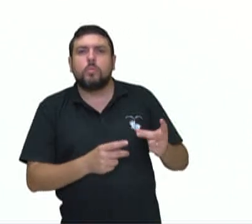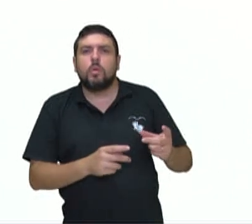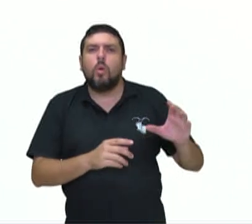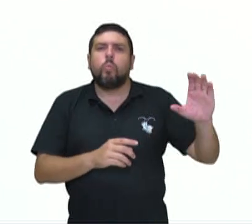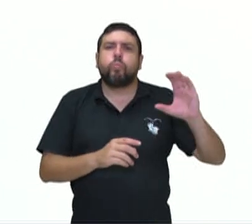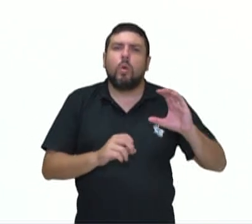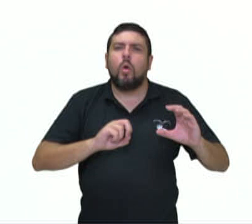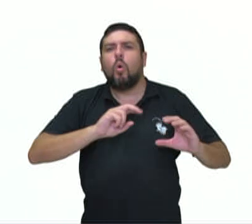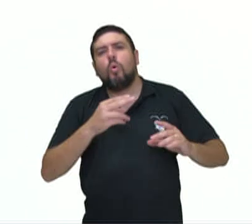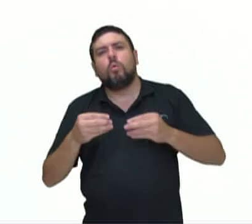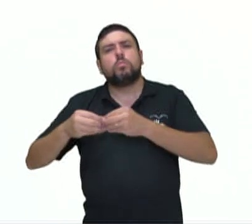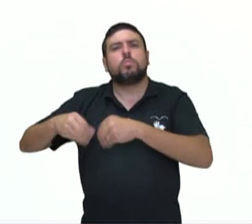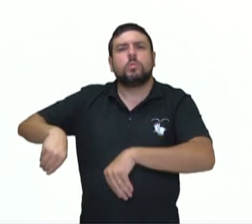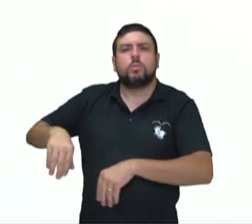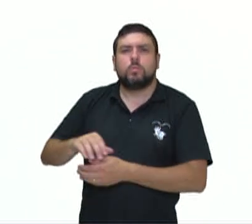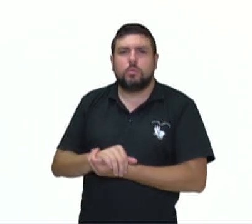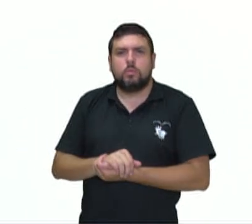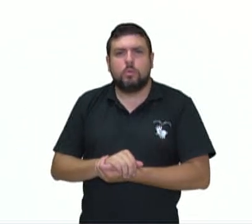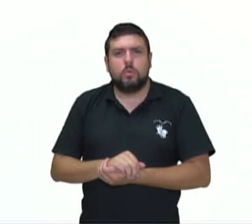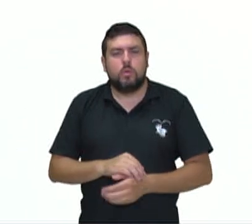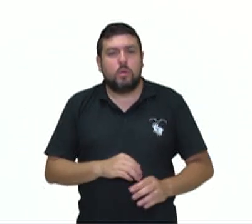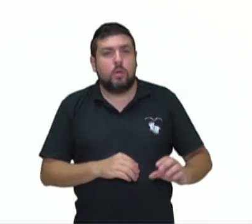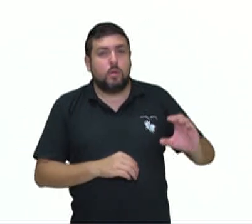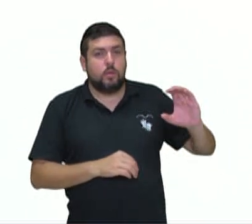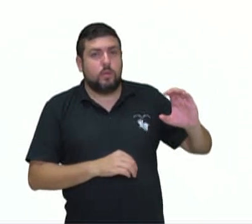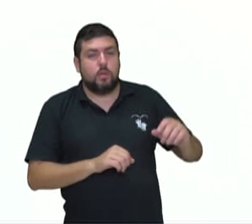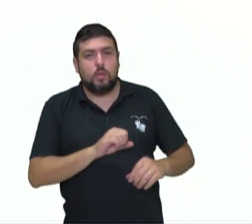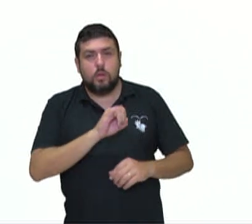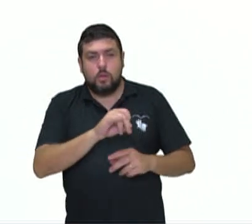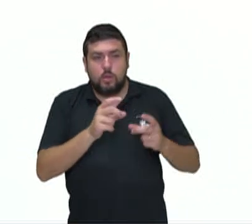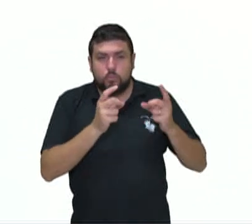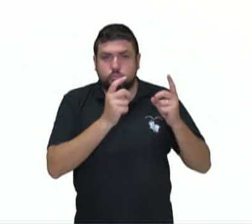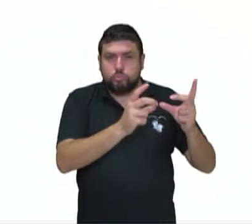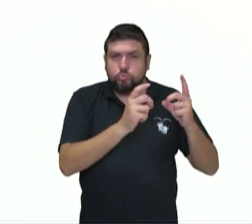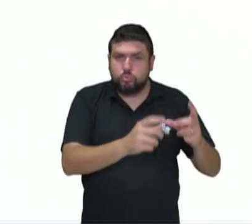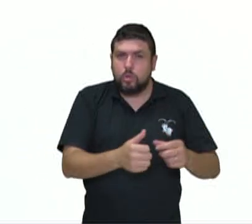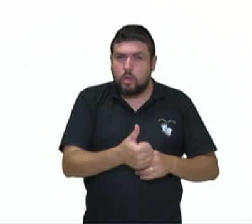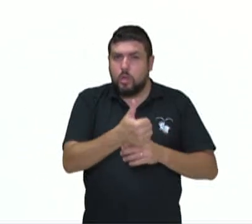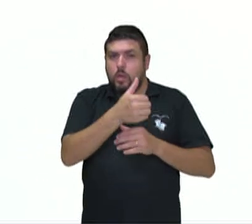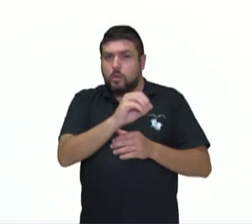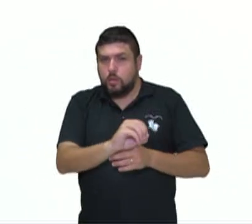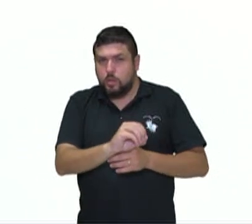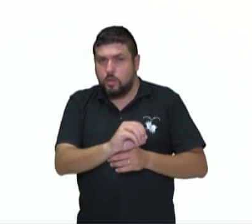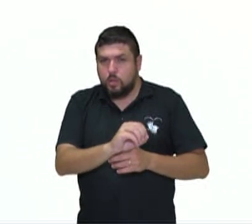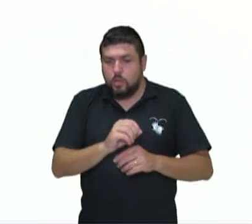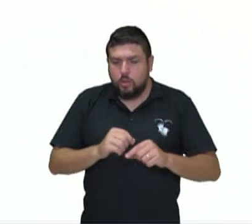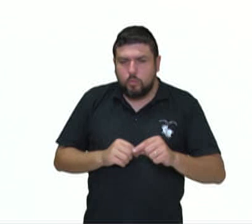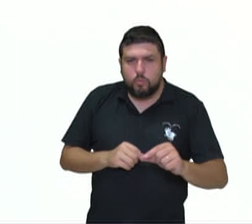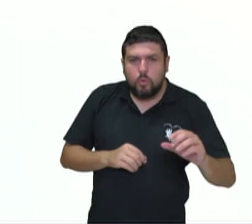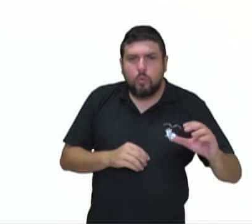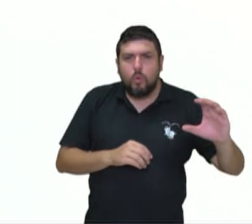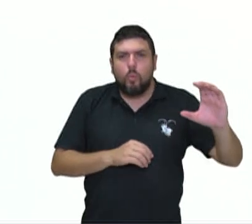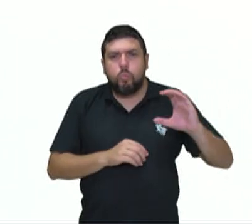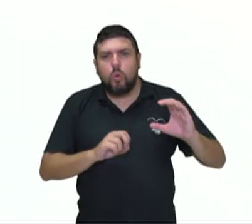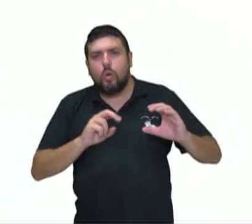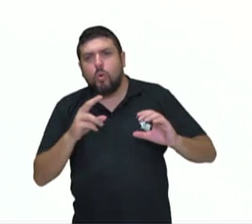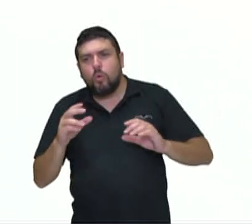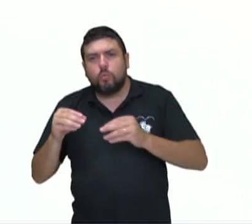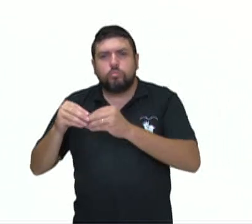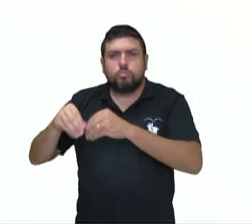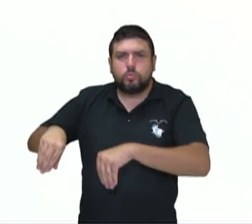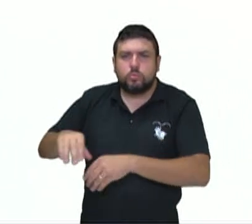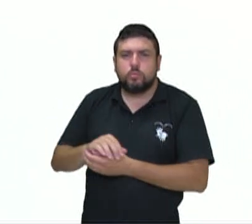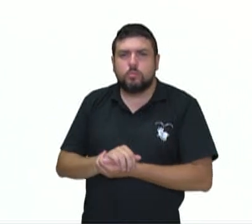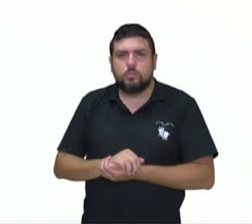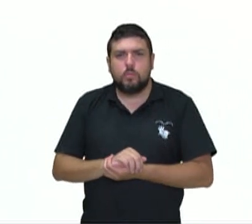prejuízo? Na letra C, se o comerciante vender 10 unidades desse produto, terá lucro ou prejuízo? Se o comerciante